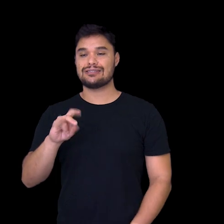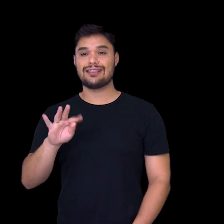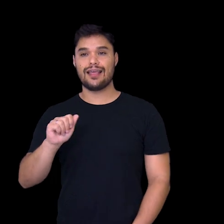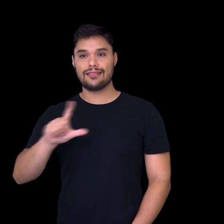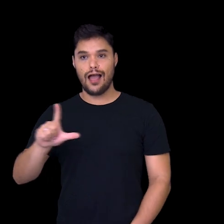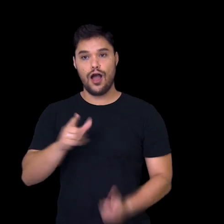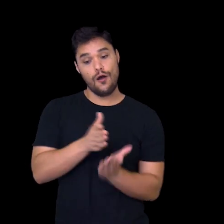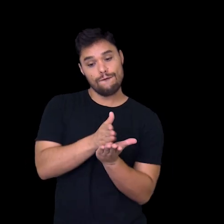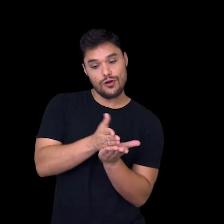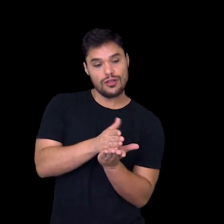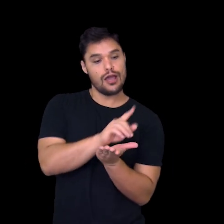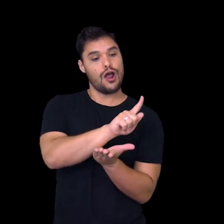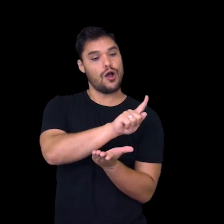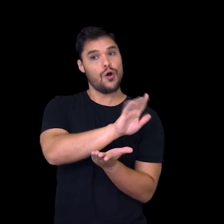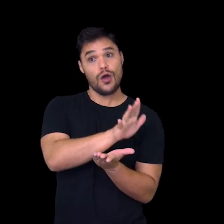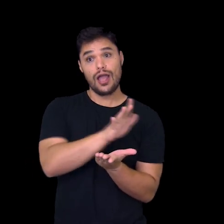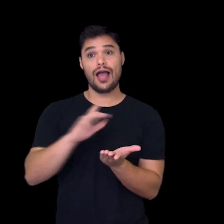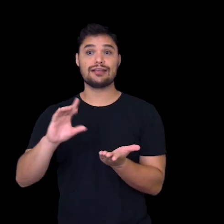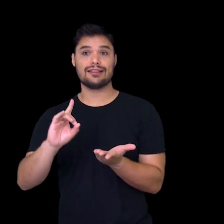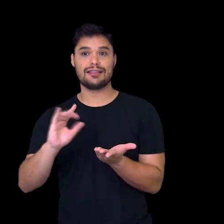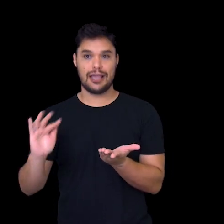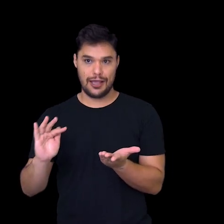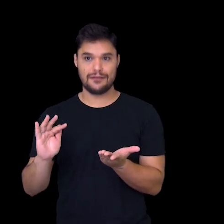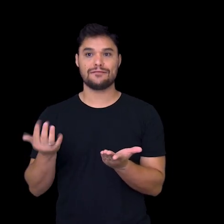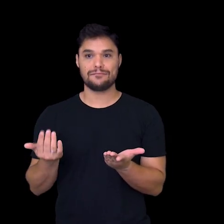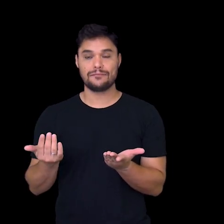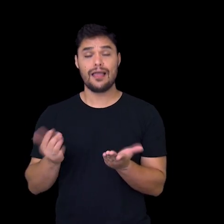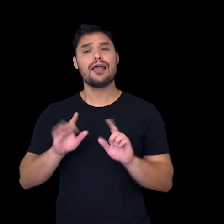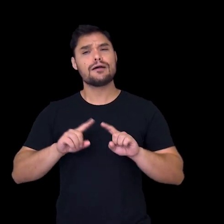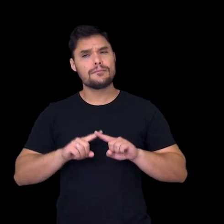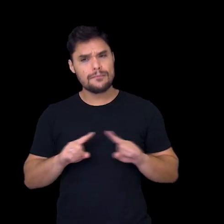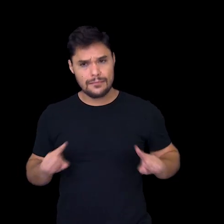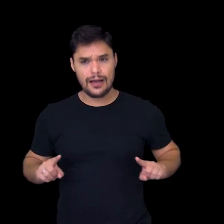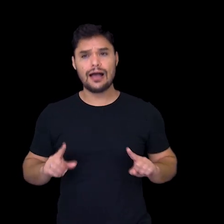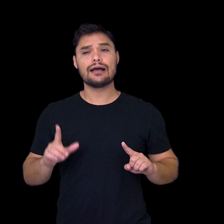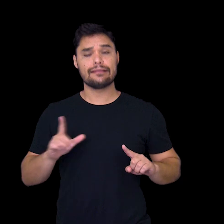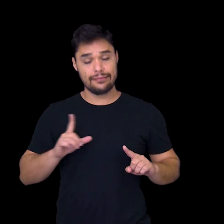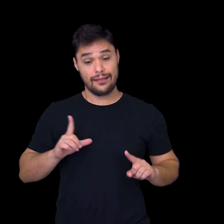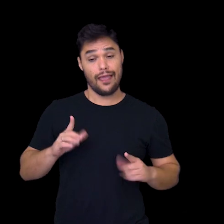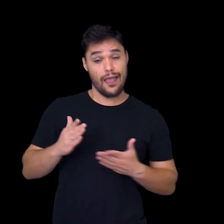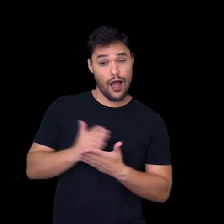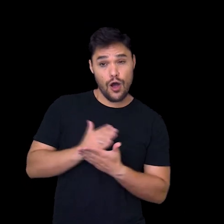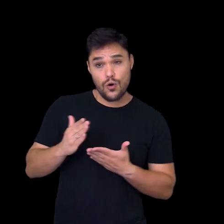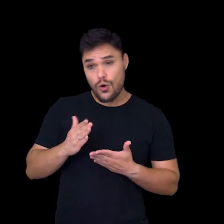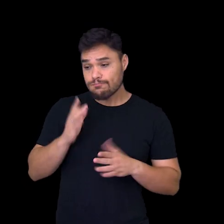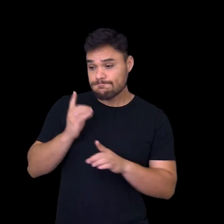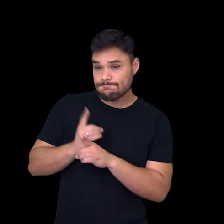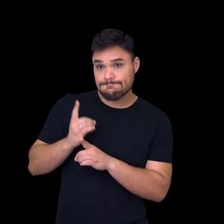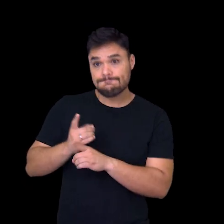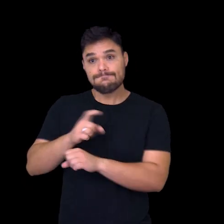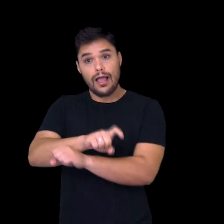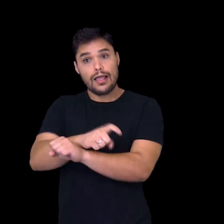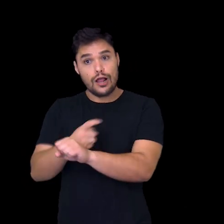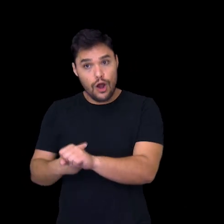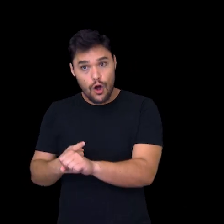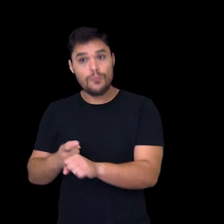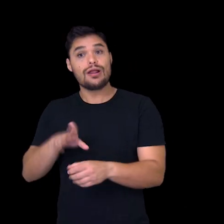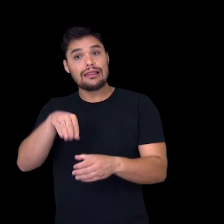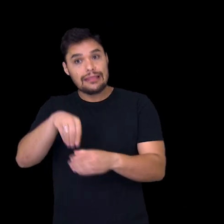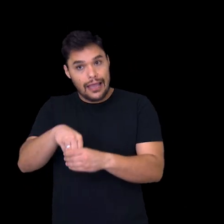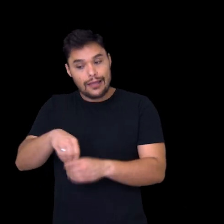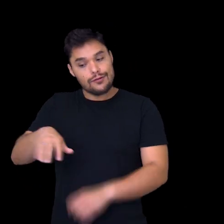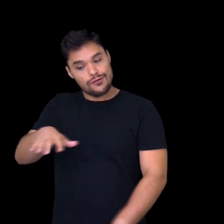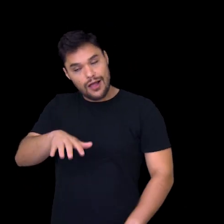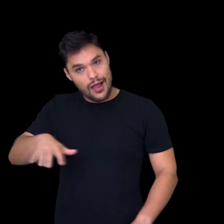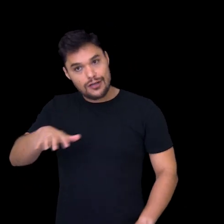na fronteira, né, entre Goiás e o quadradinho do DF. Mas, para além disso, há evidências também de quilombos